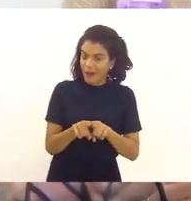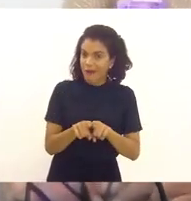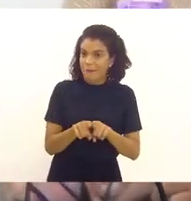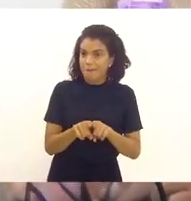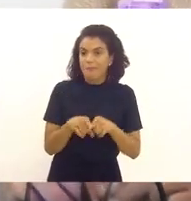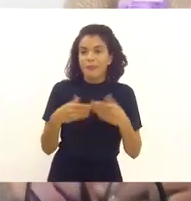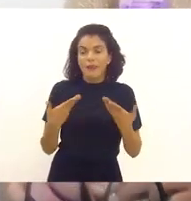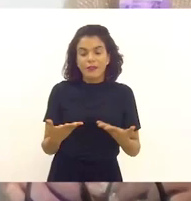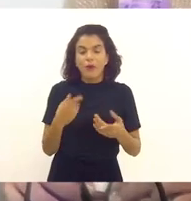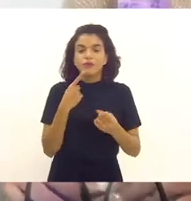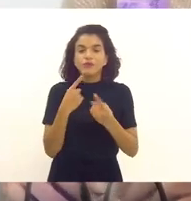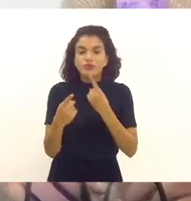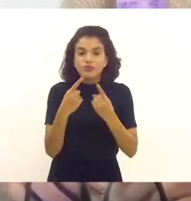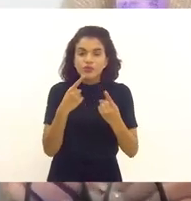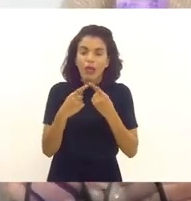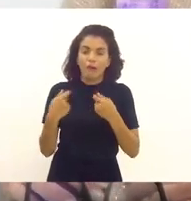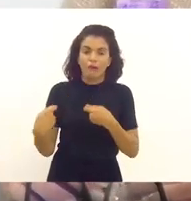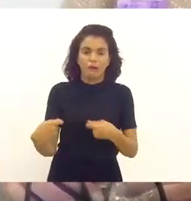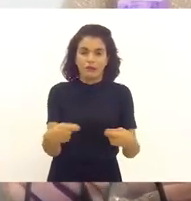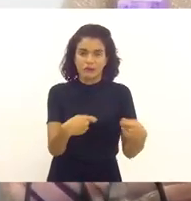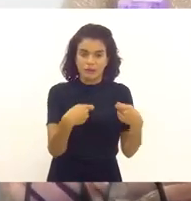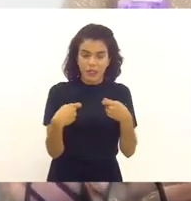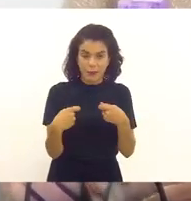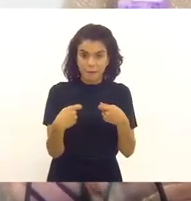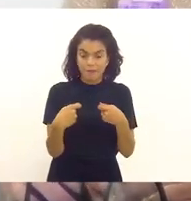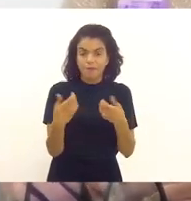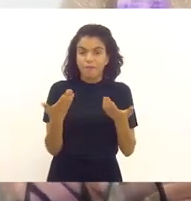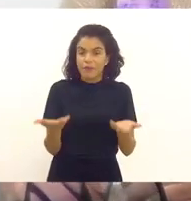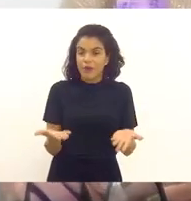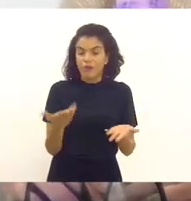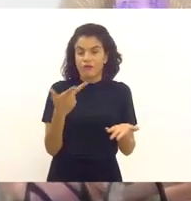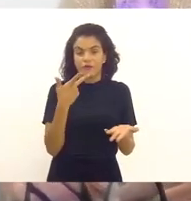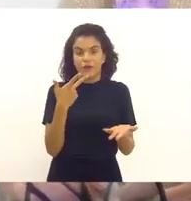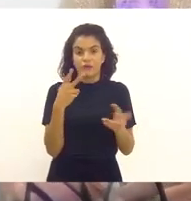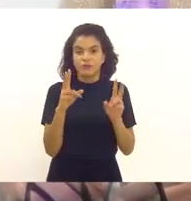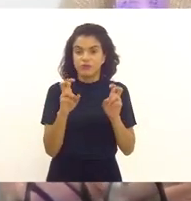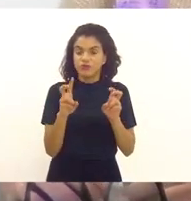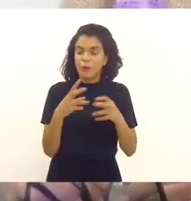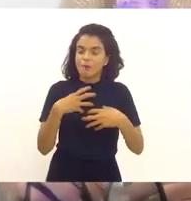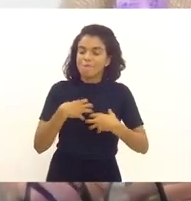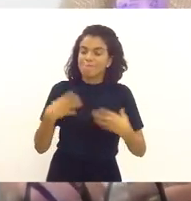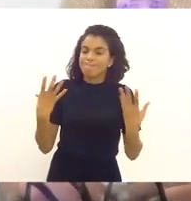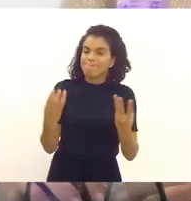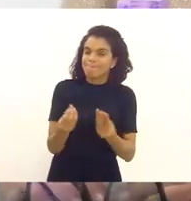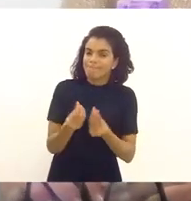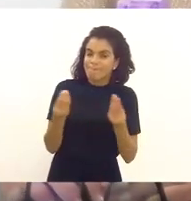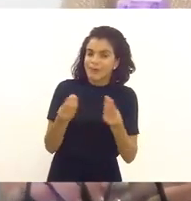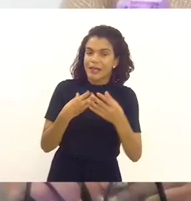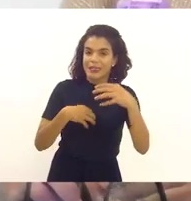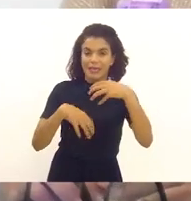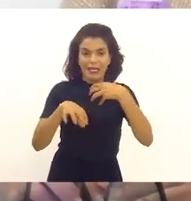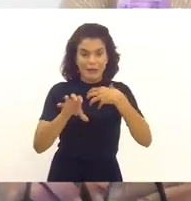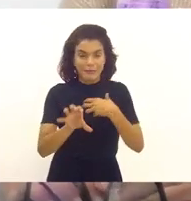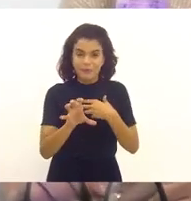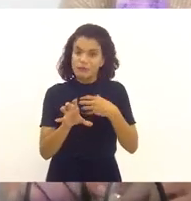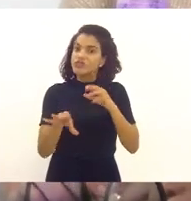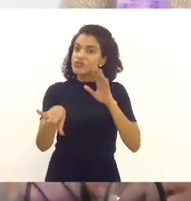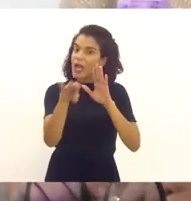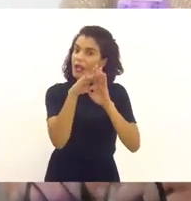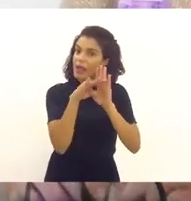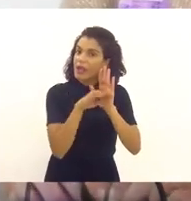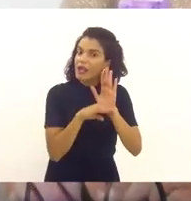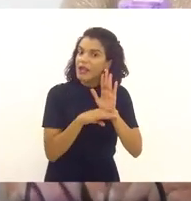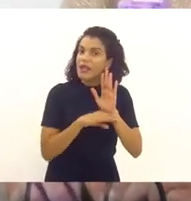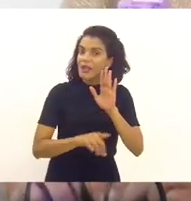esse diálogo é muito necessário então assim quando a gente fala da sensibilização da empatia isso tudo Tá previsto